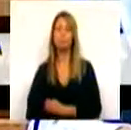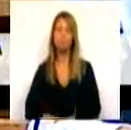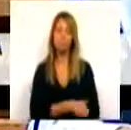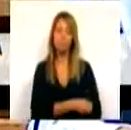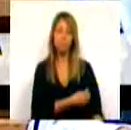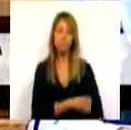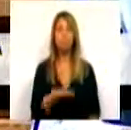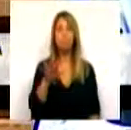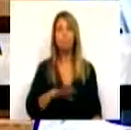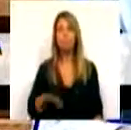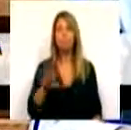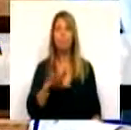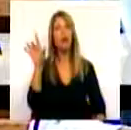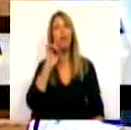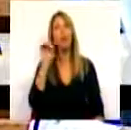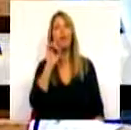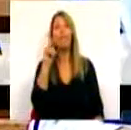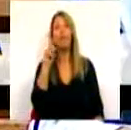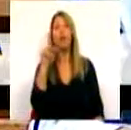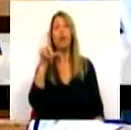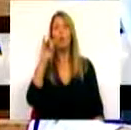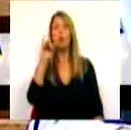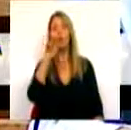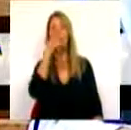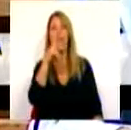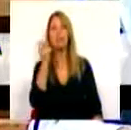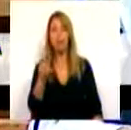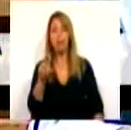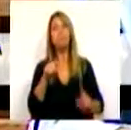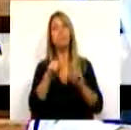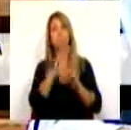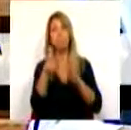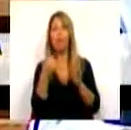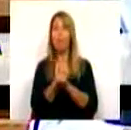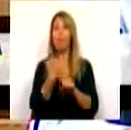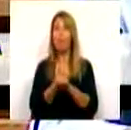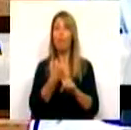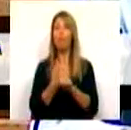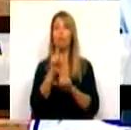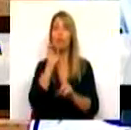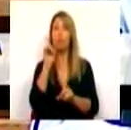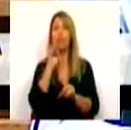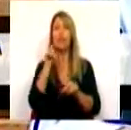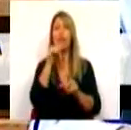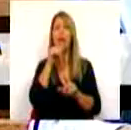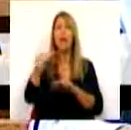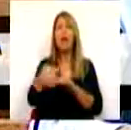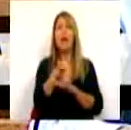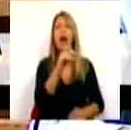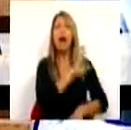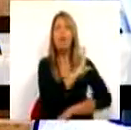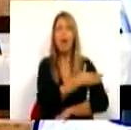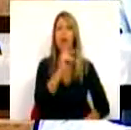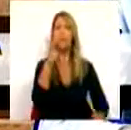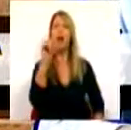Na componente valorizar, o litoral tem aqui um papel muito importante, com o desassoreamento da Ria de Aveiro, o desassoreamento da Ria do Alvor, um conjunto